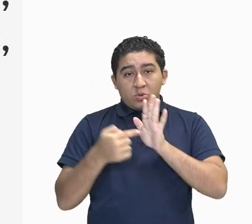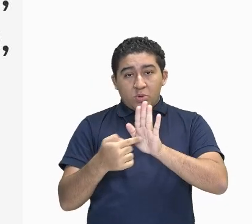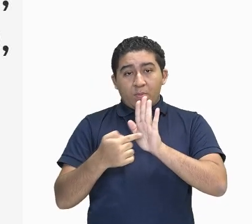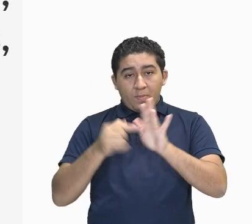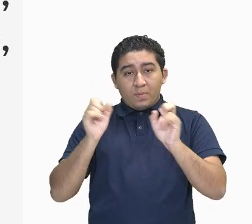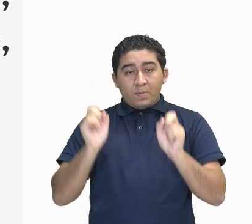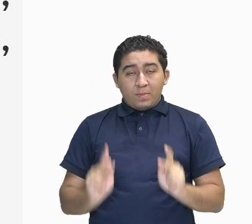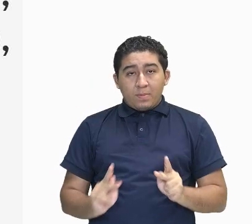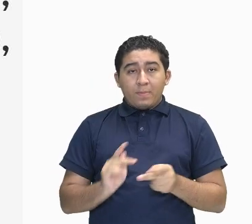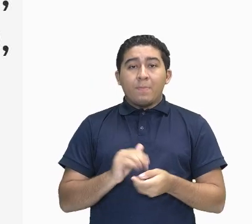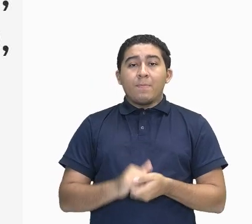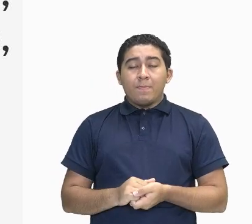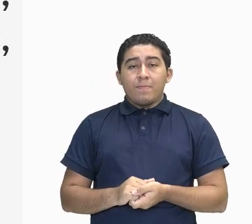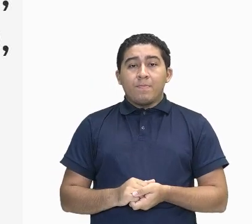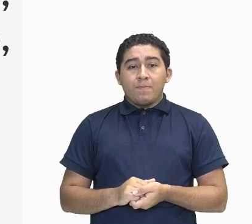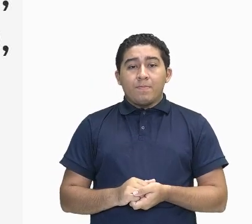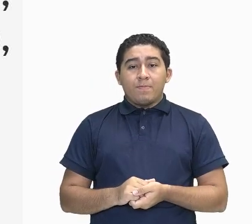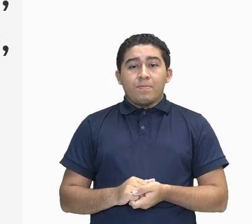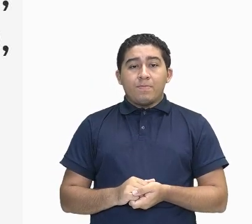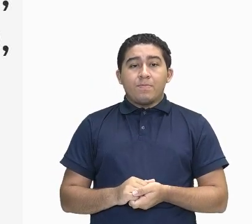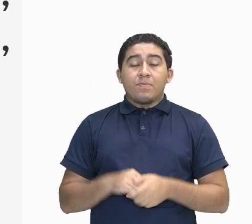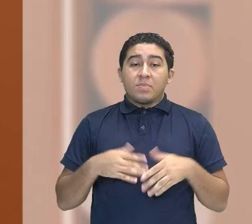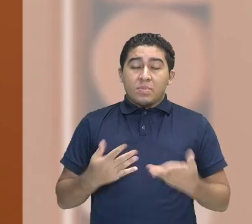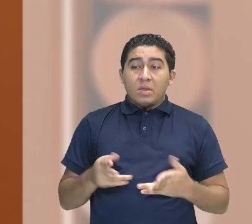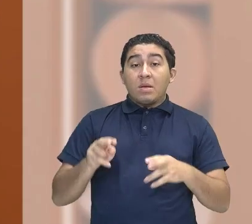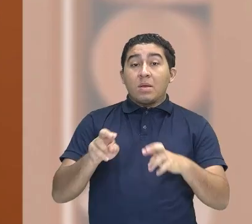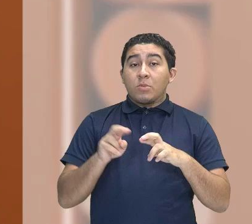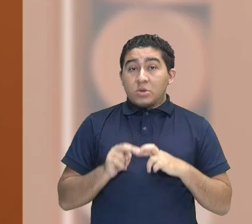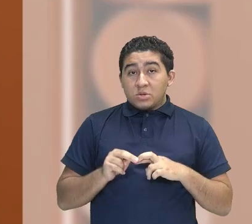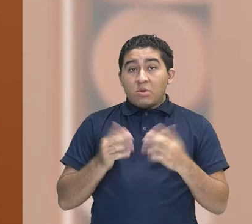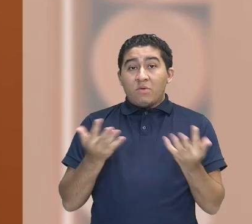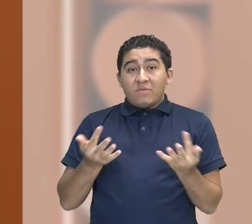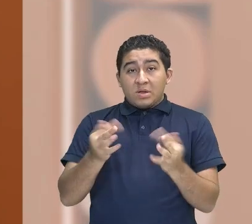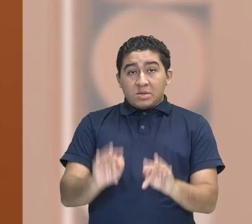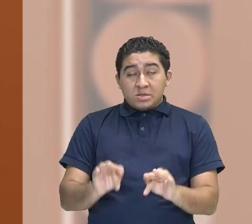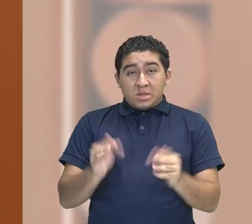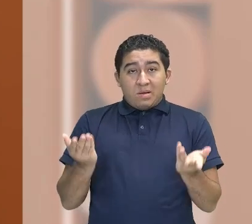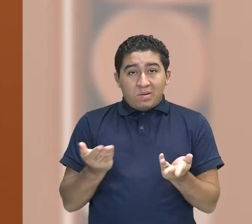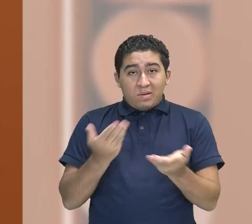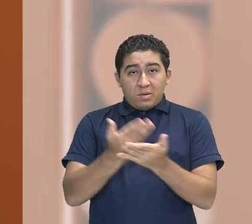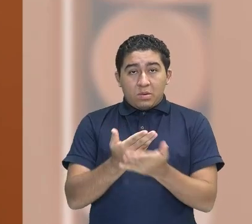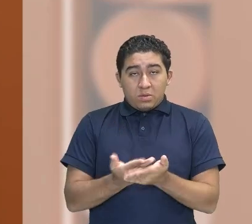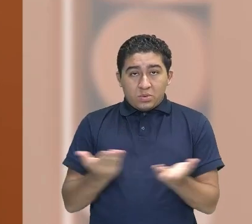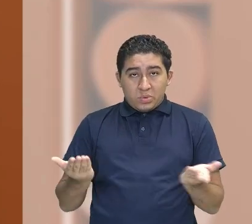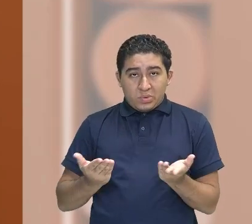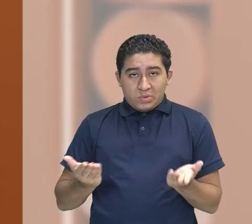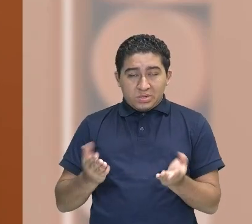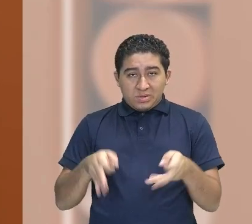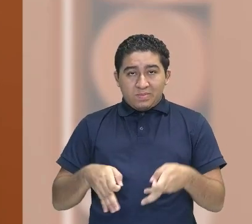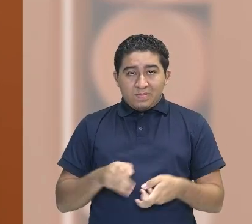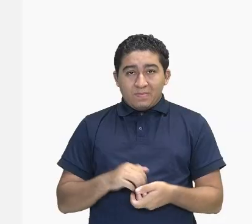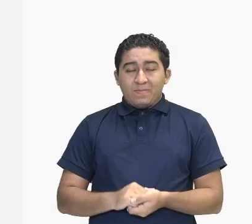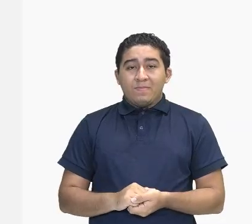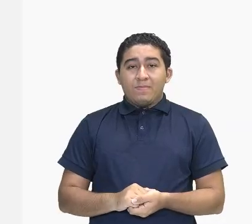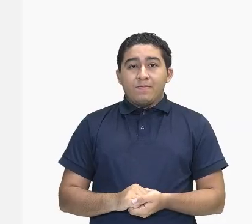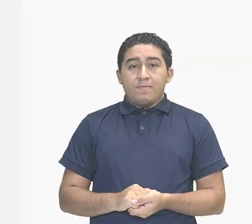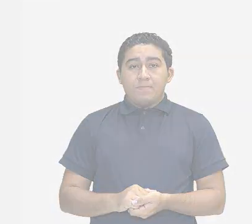silvipastorista, certo, gente? E assim a gente finaliza esse momento da nossa aula.